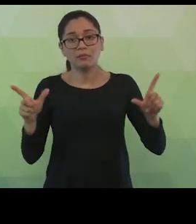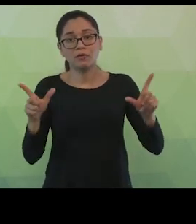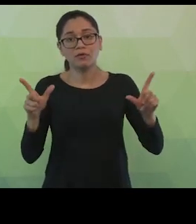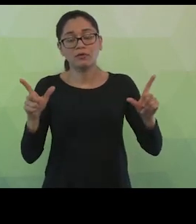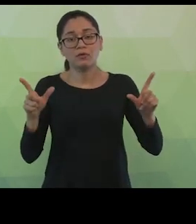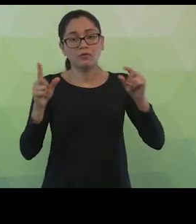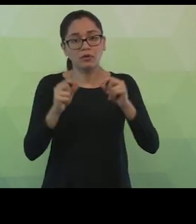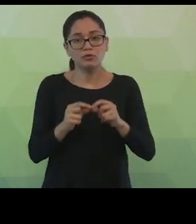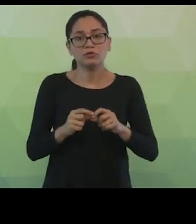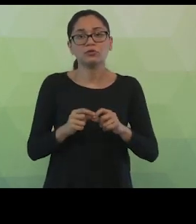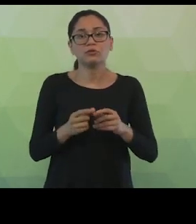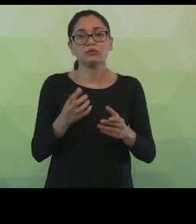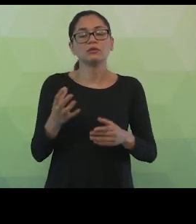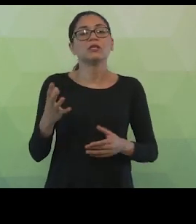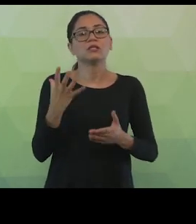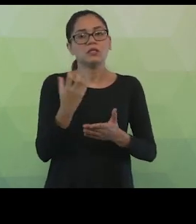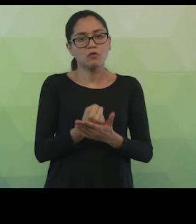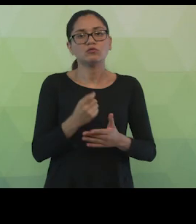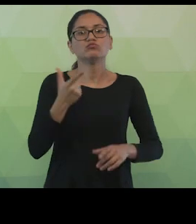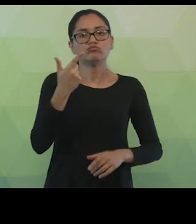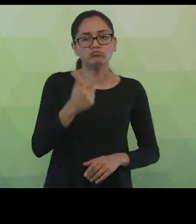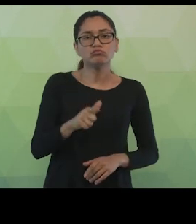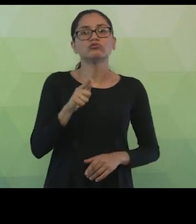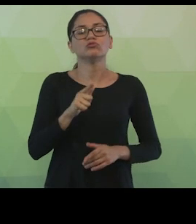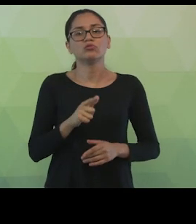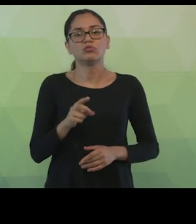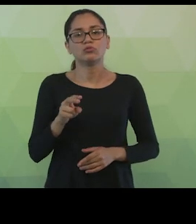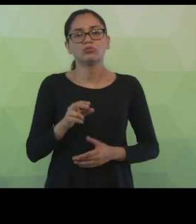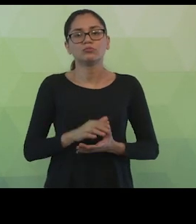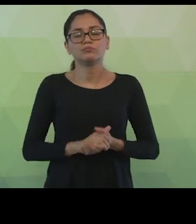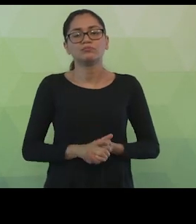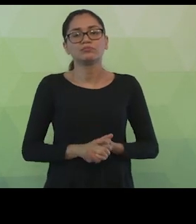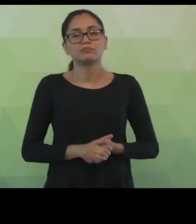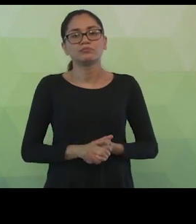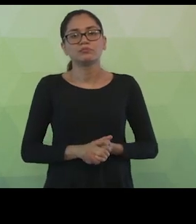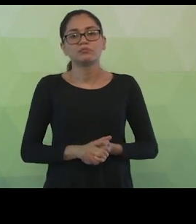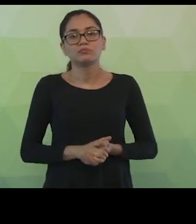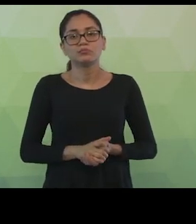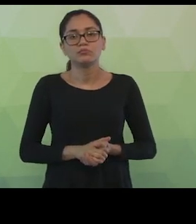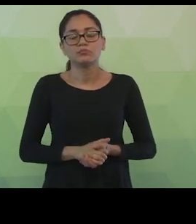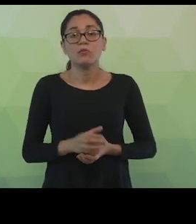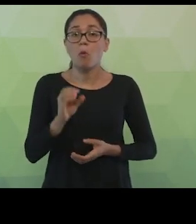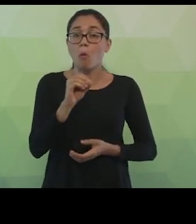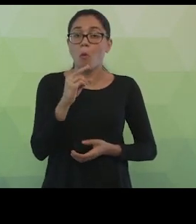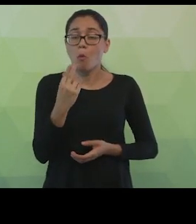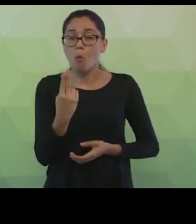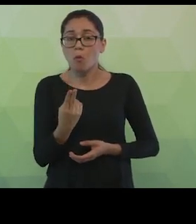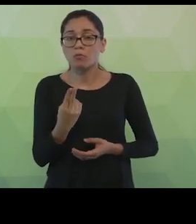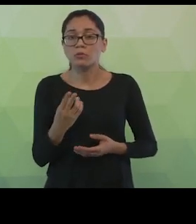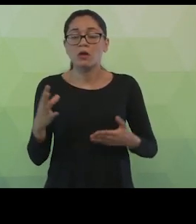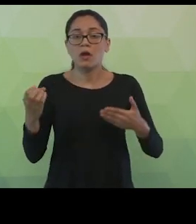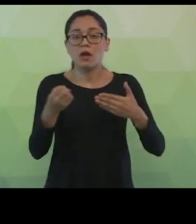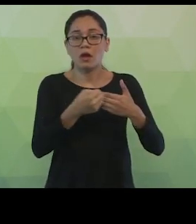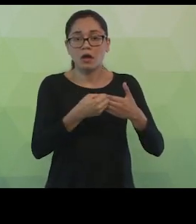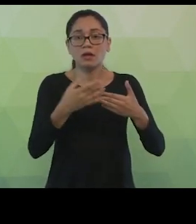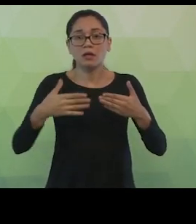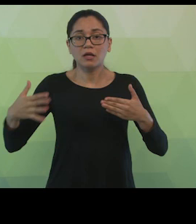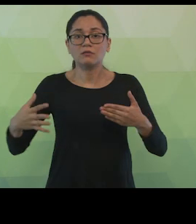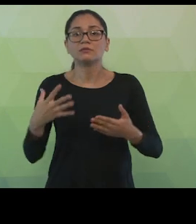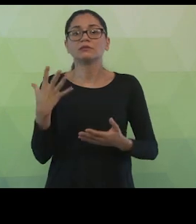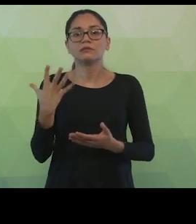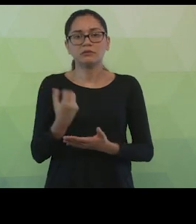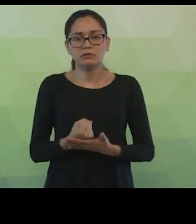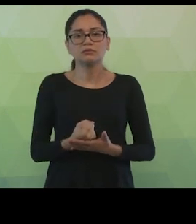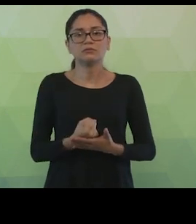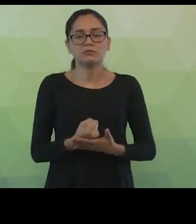Salvamos de novo, pode vir utilizar esses botões aqui também, ou simplesmente arquivo, salvar. E